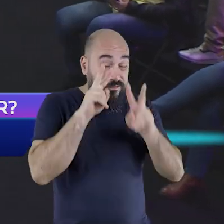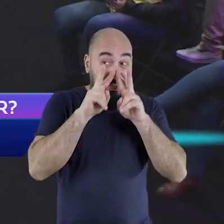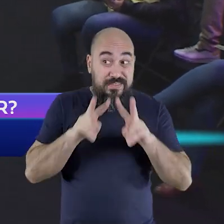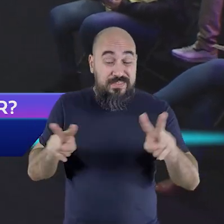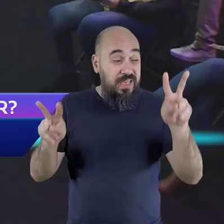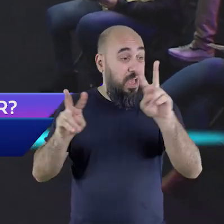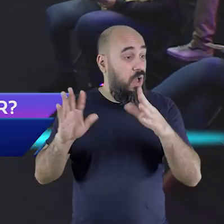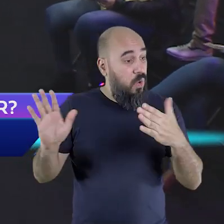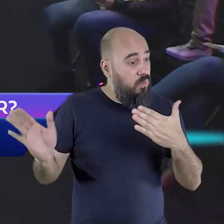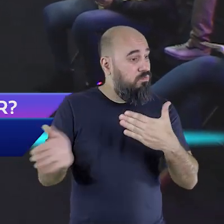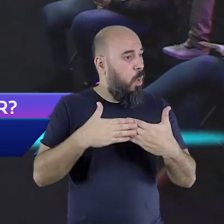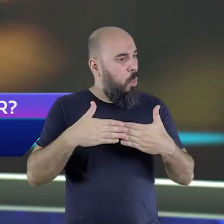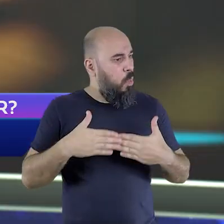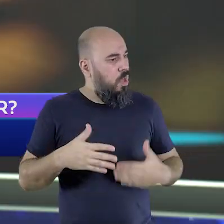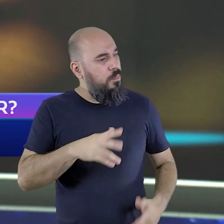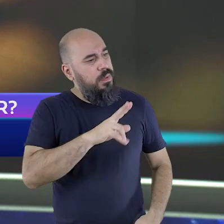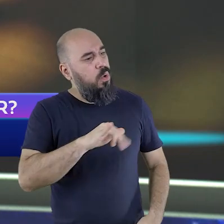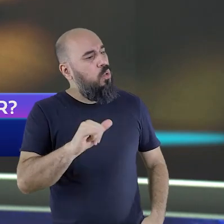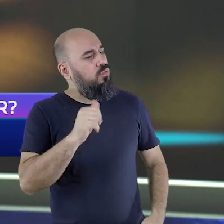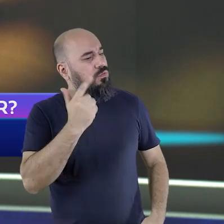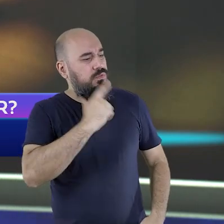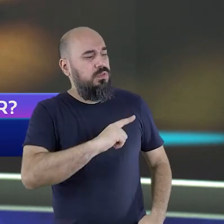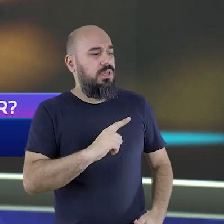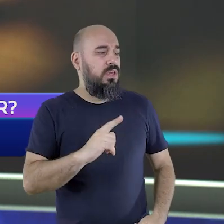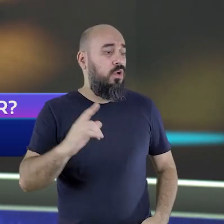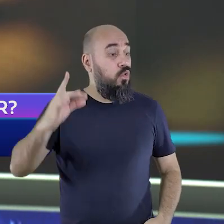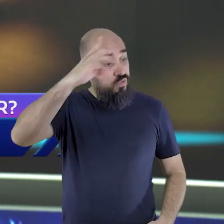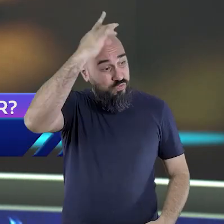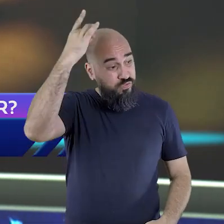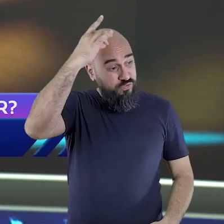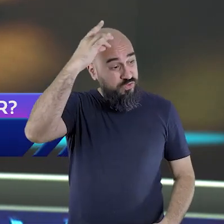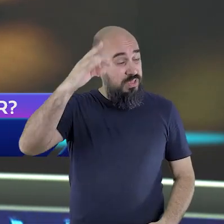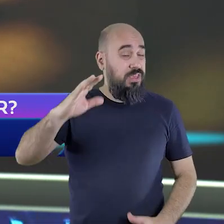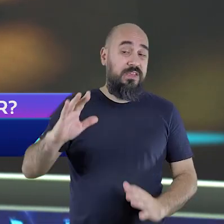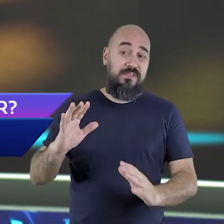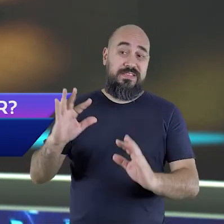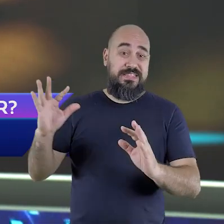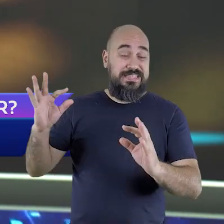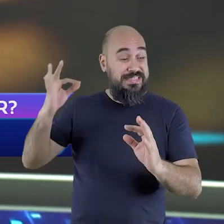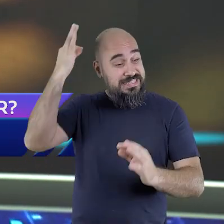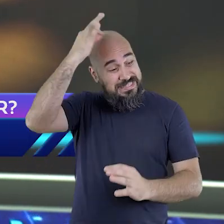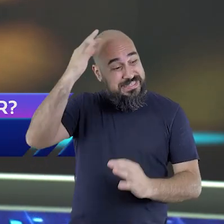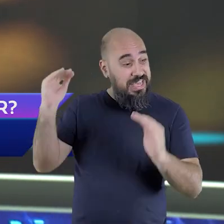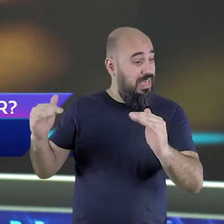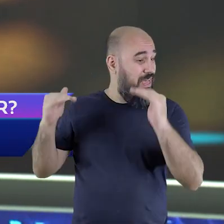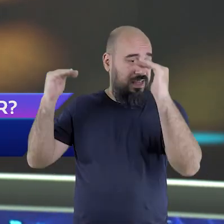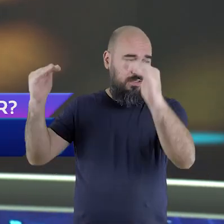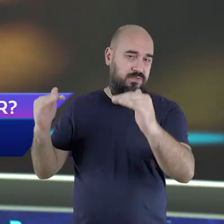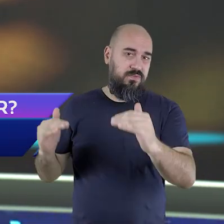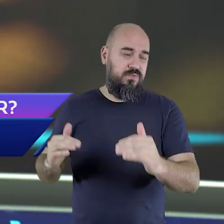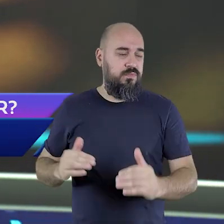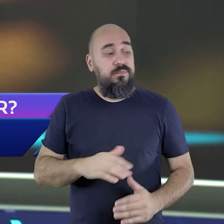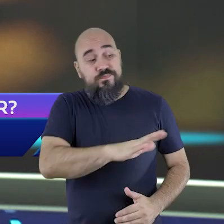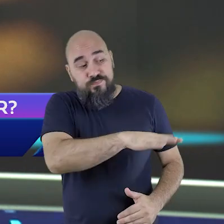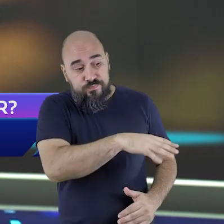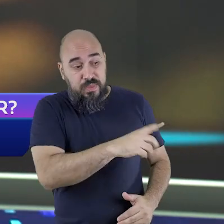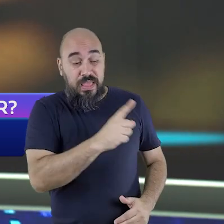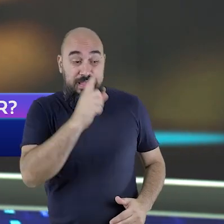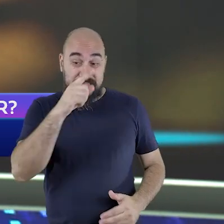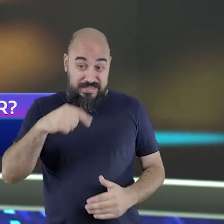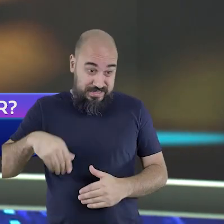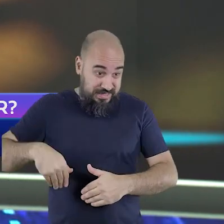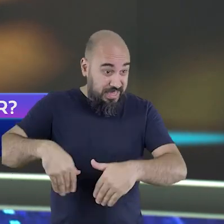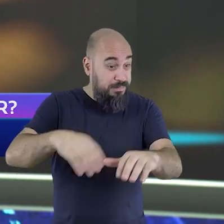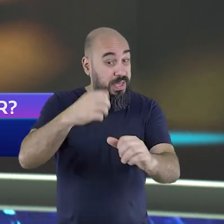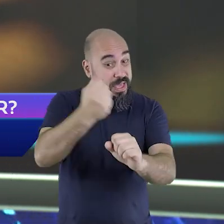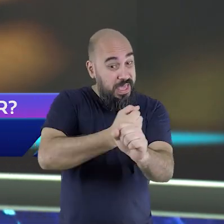visão e a profecia, e para ungir o santo dos santos. Versículo 25, sabe e entende, desde a saída da ordem,